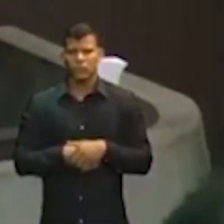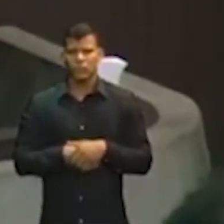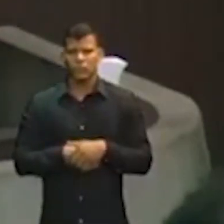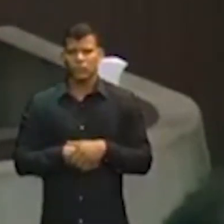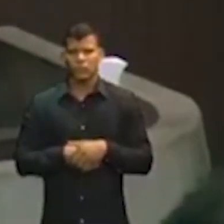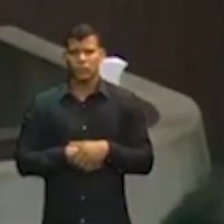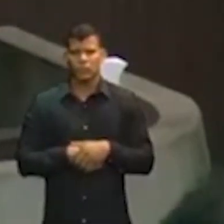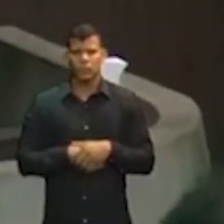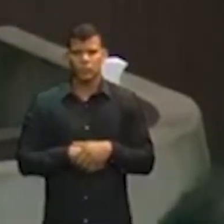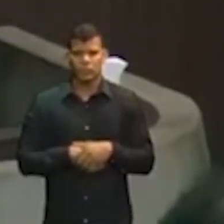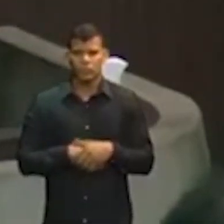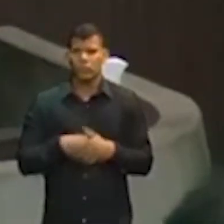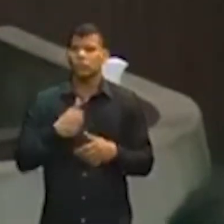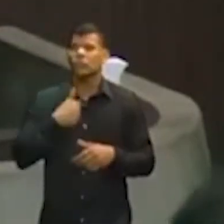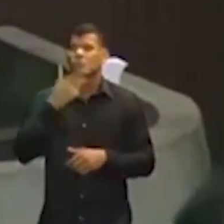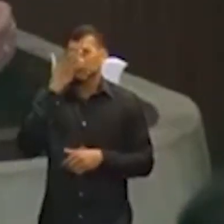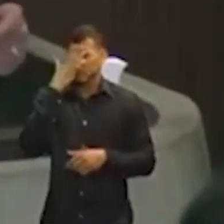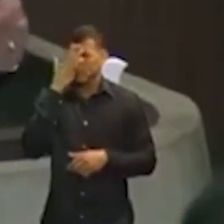que